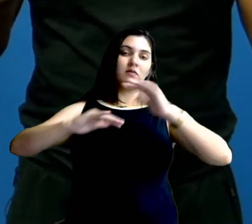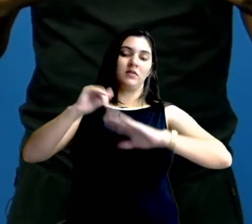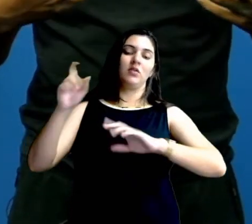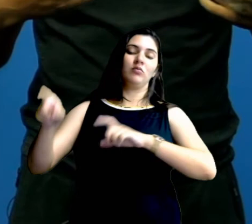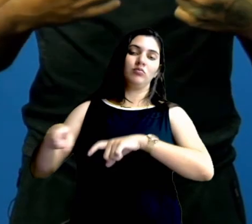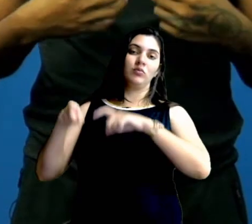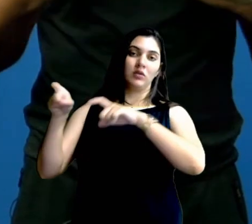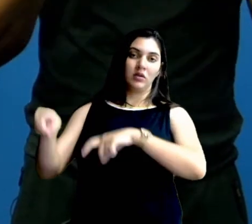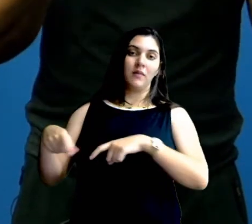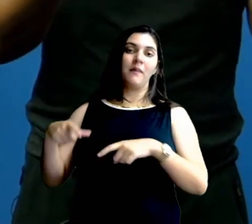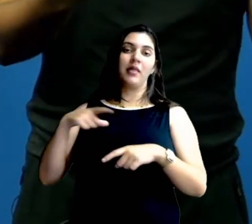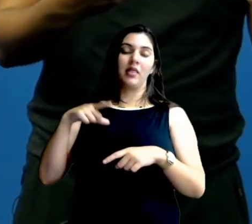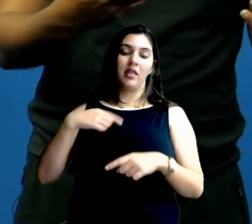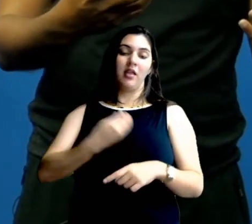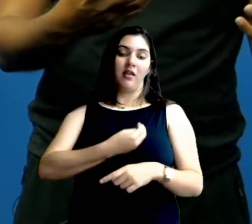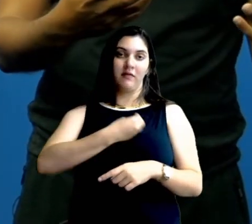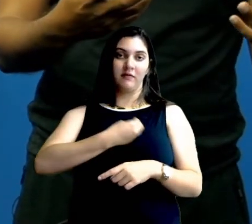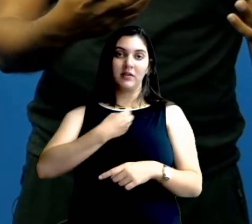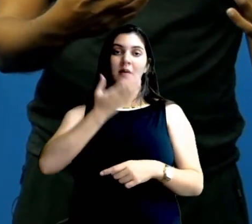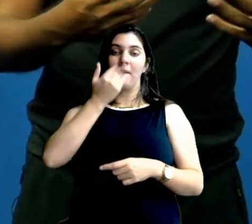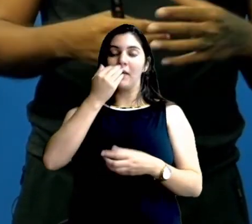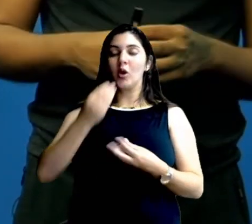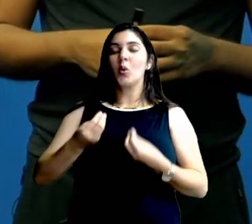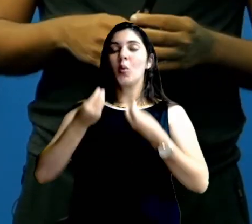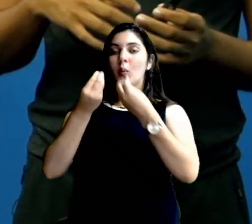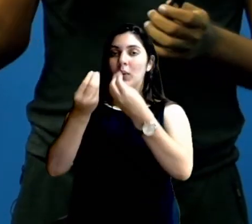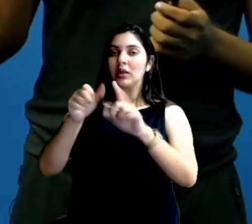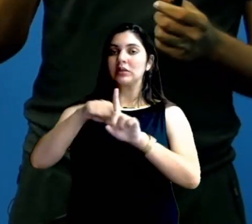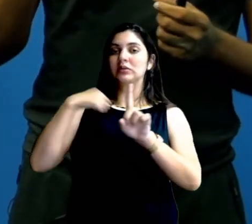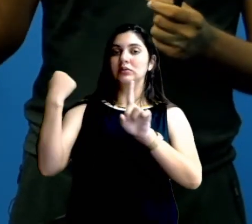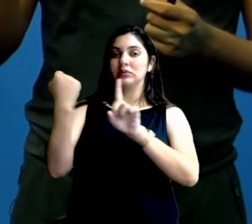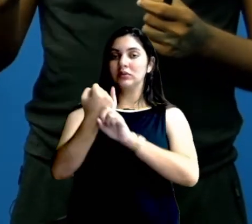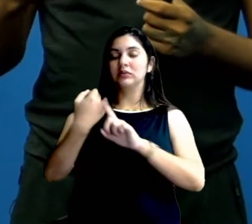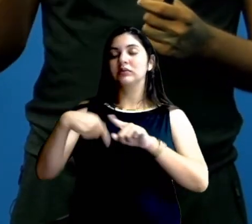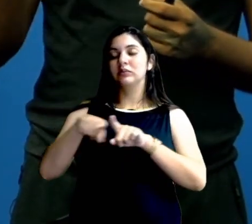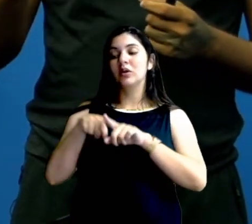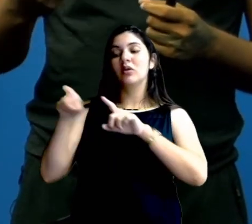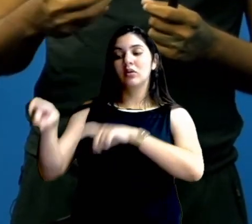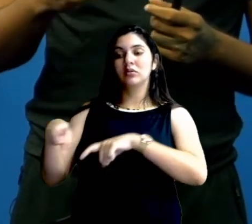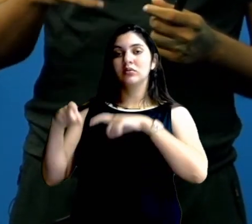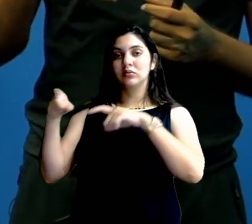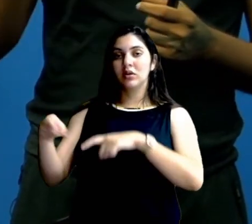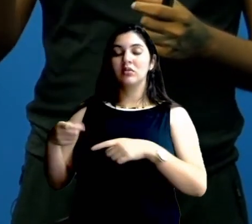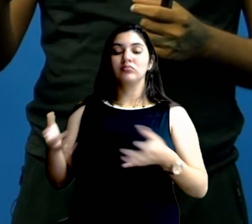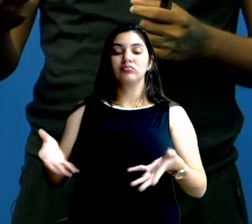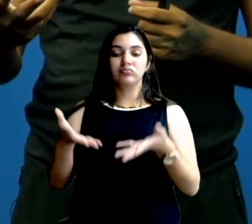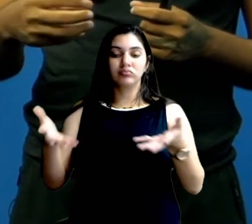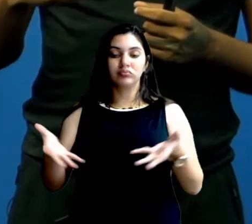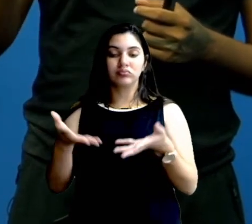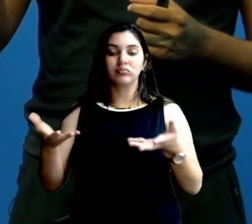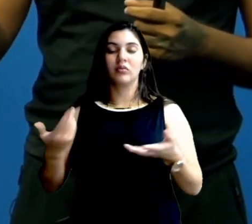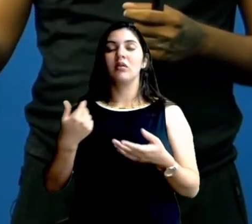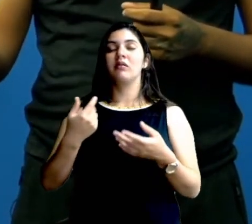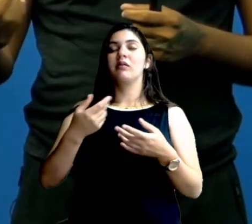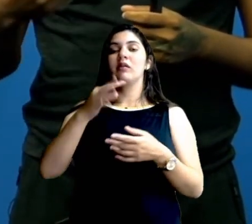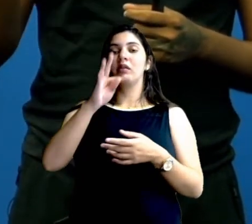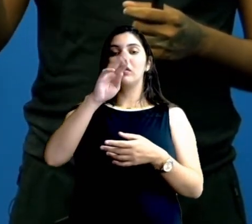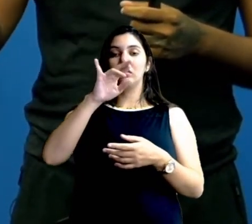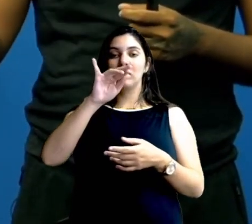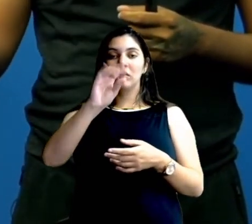servir de subsistência para alimentar aquela sociedade tá os agricultores escutar cultivavam geralmente trigo